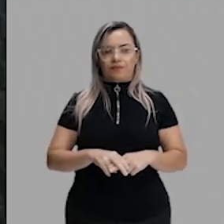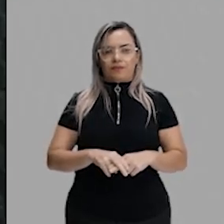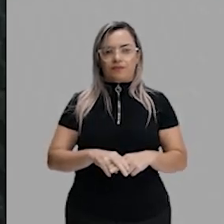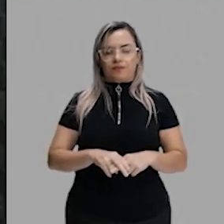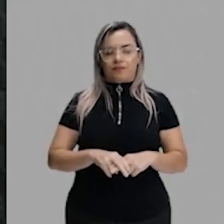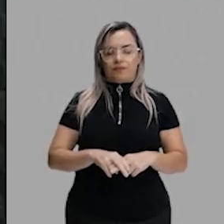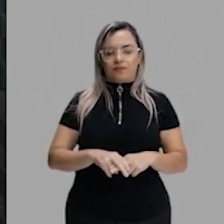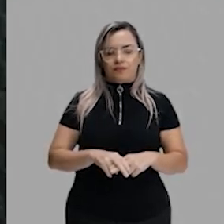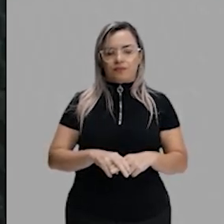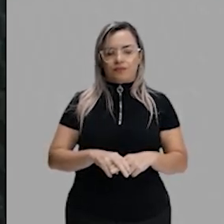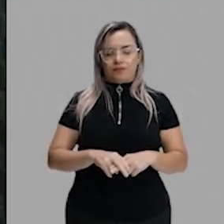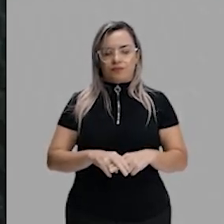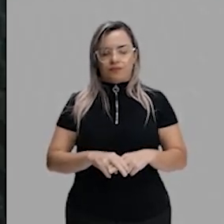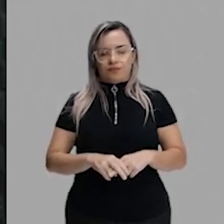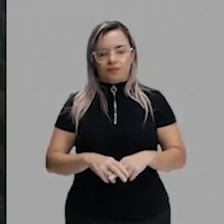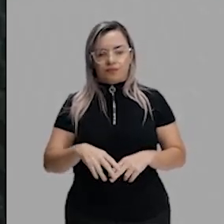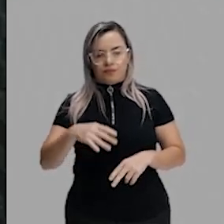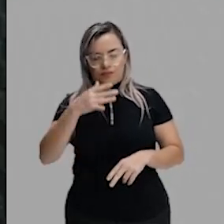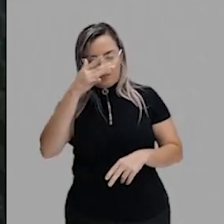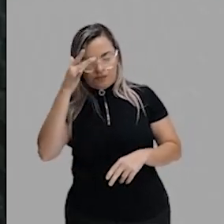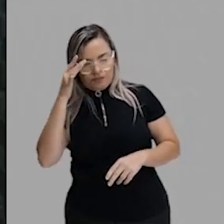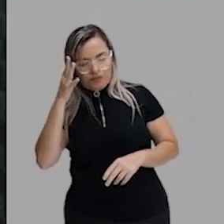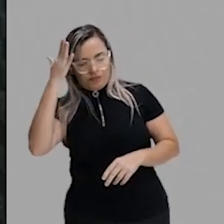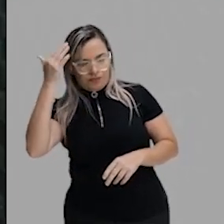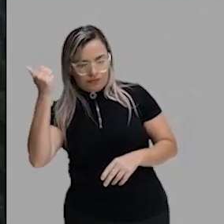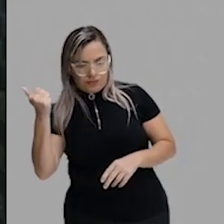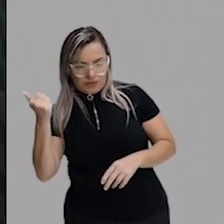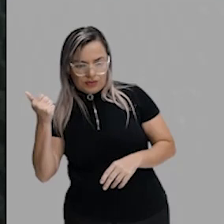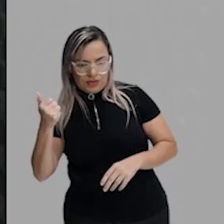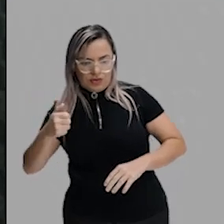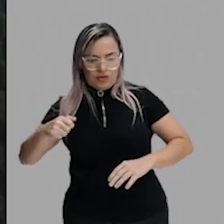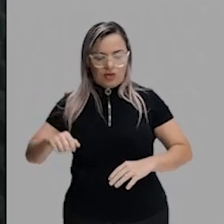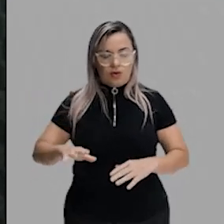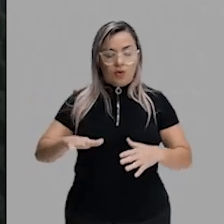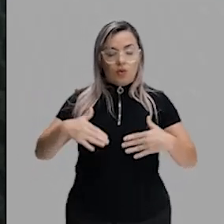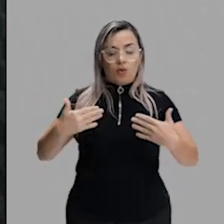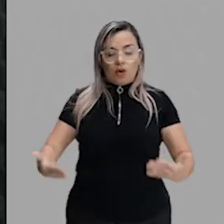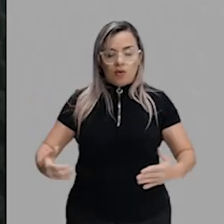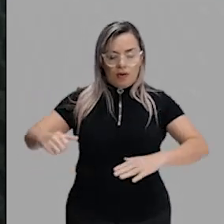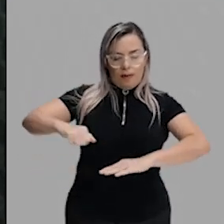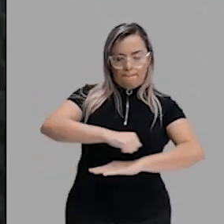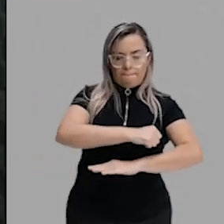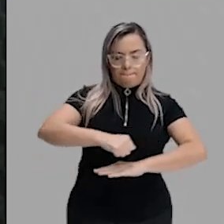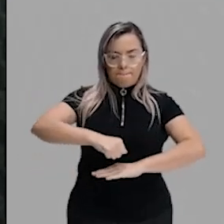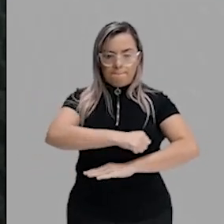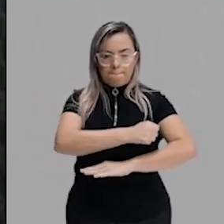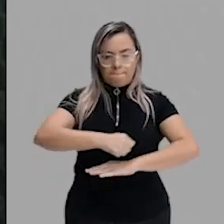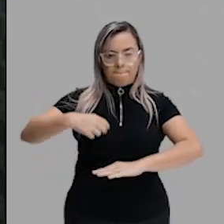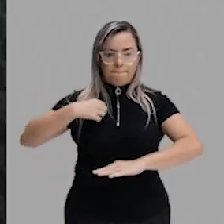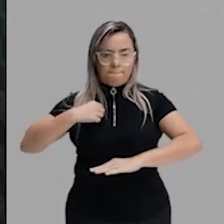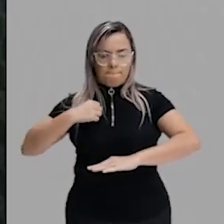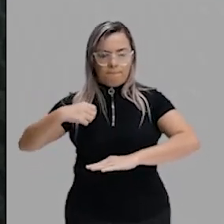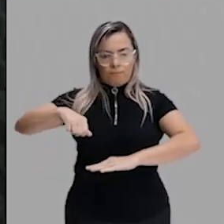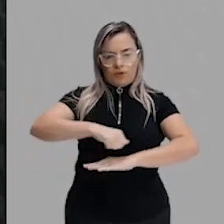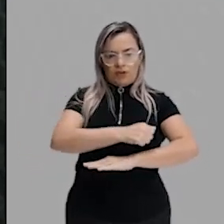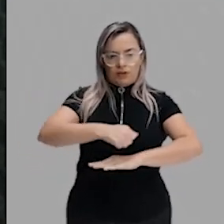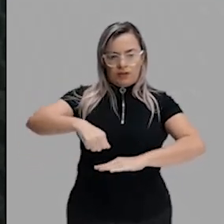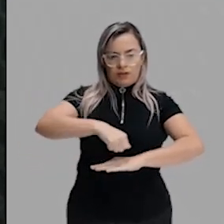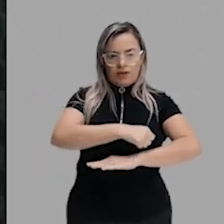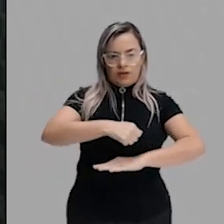for passar roupa, que passe logo uma quantidade muito grande de roupa, para não estar passando roupa todos os dias.